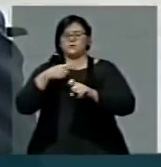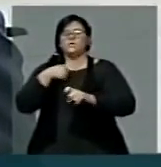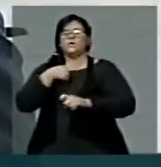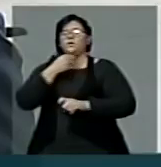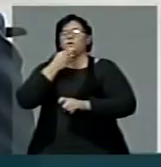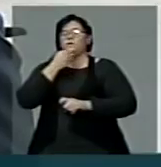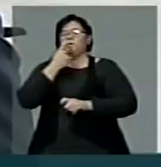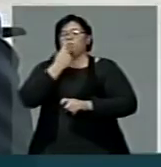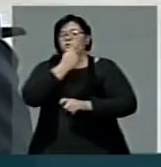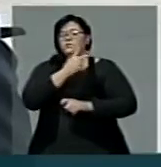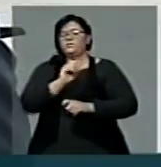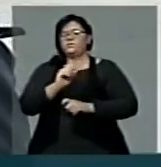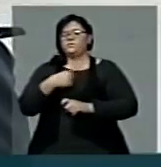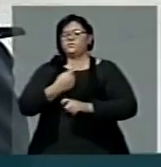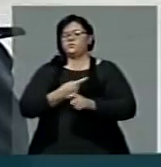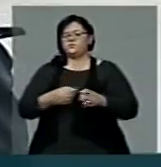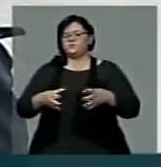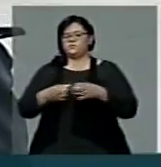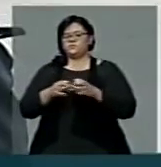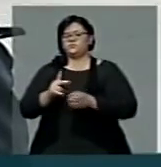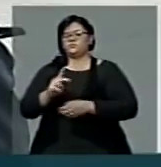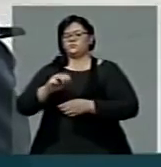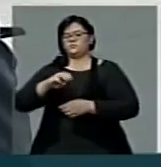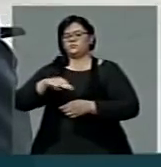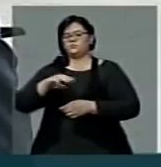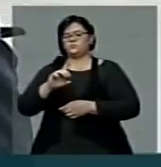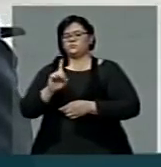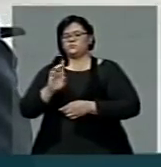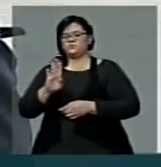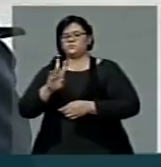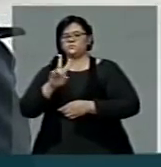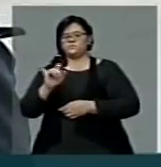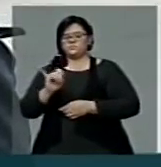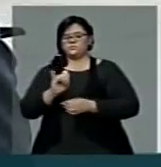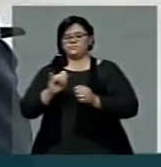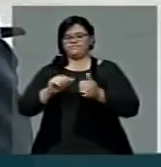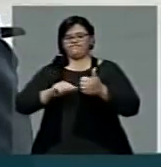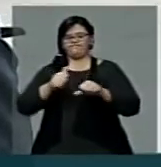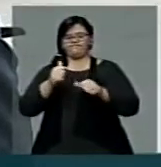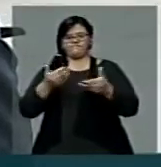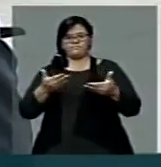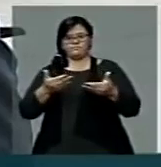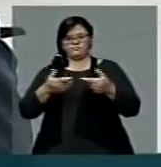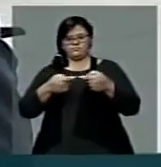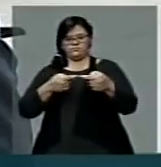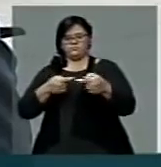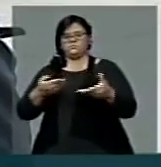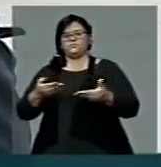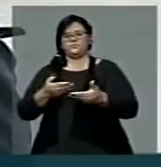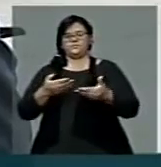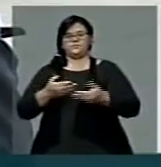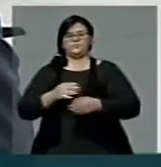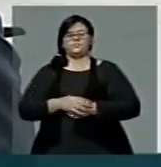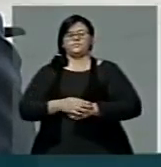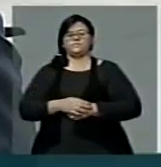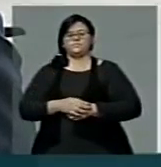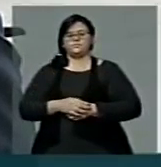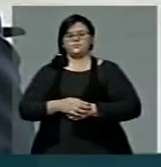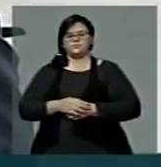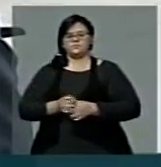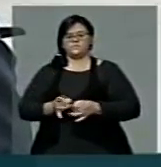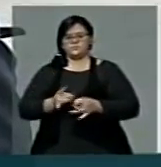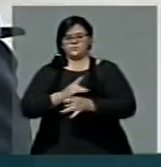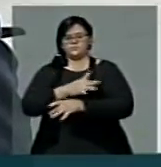nossa bancada, a bancada do PMDB, deverá apreciar essa matéria logo mais, após